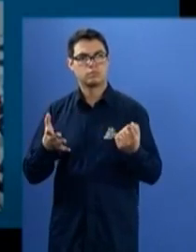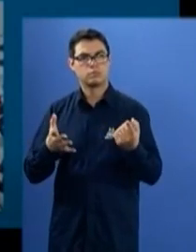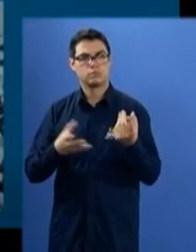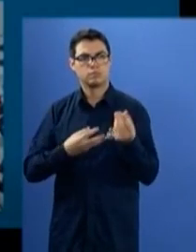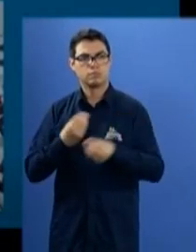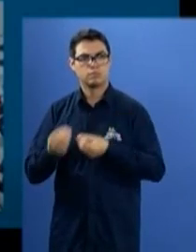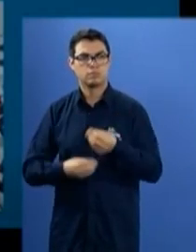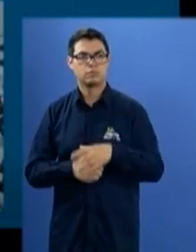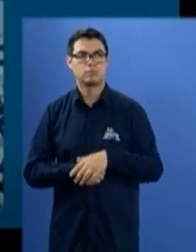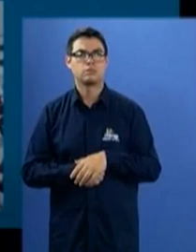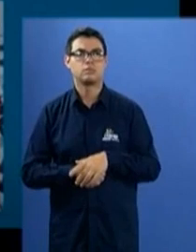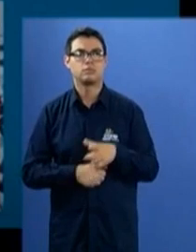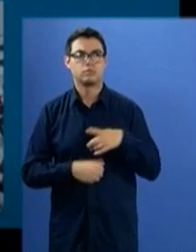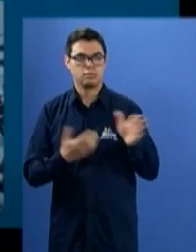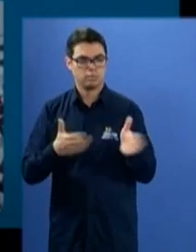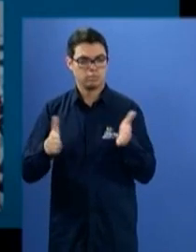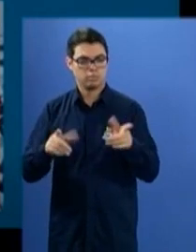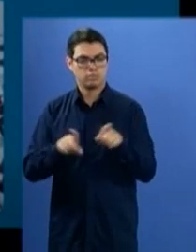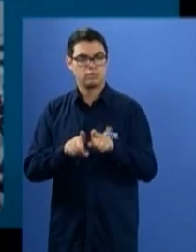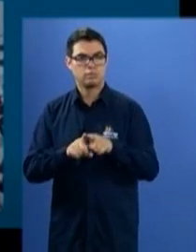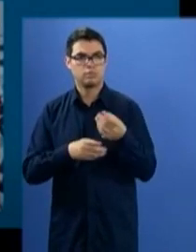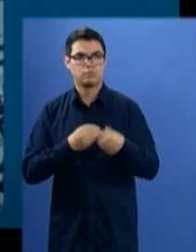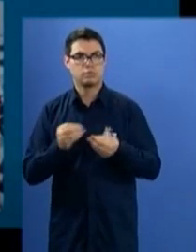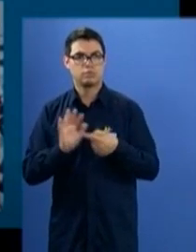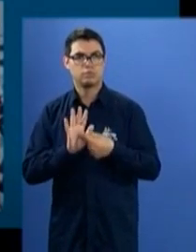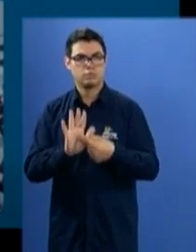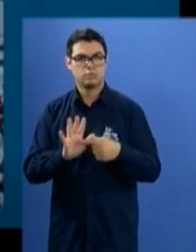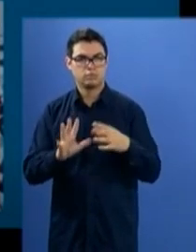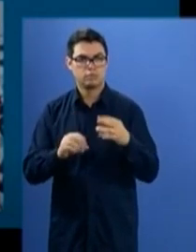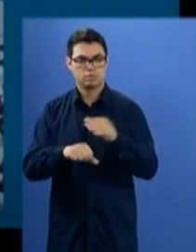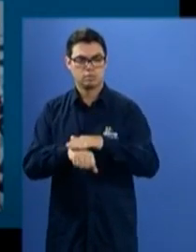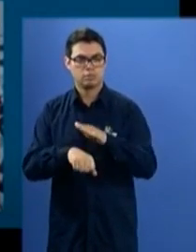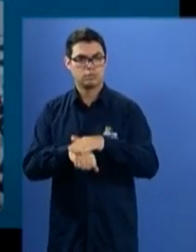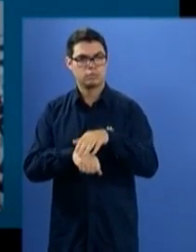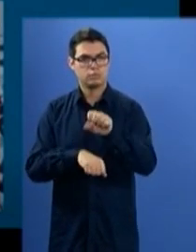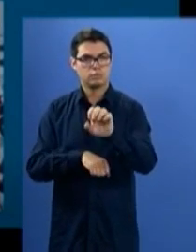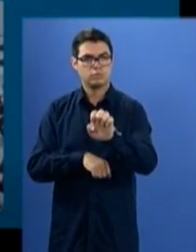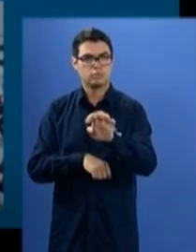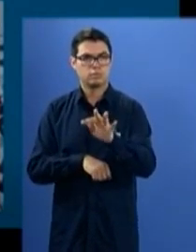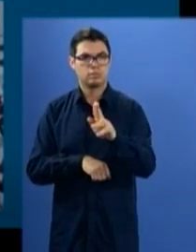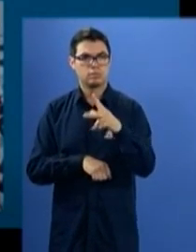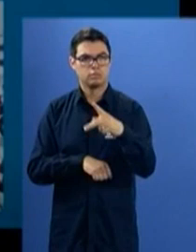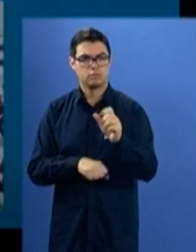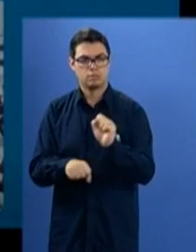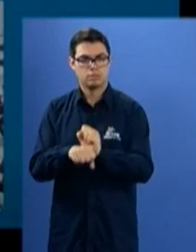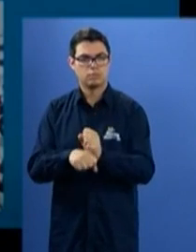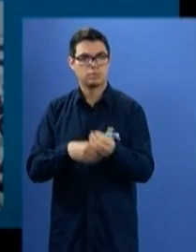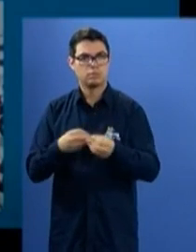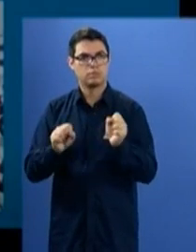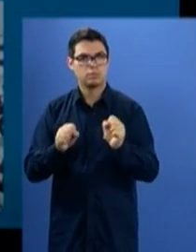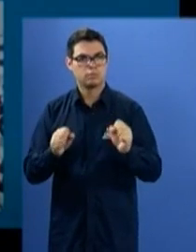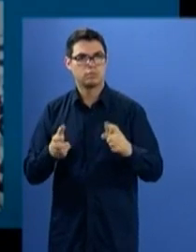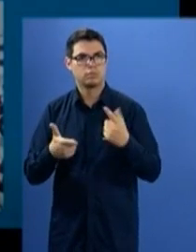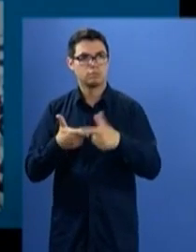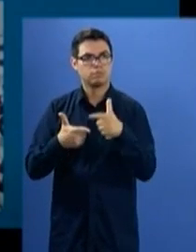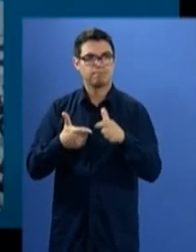ligada ou começar a produzir sem ter encerrado todo o seu tempo de setup, pode provocar um acidente